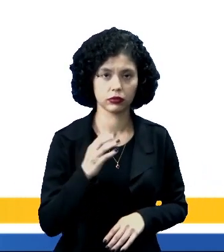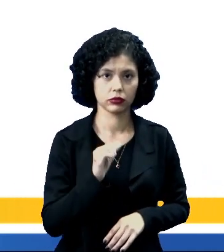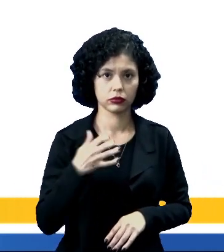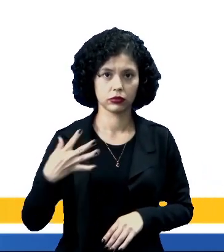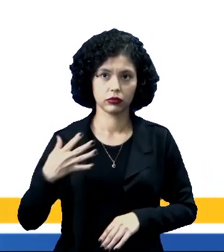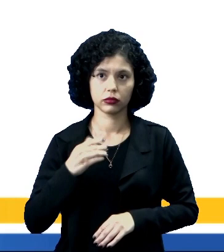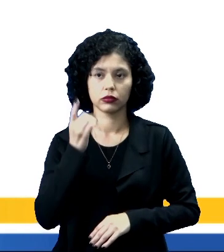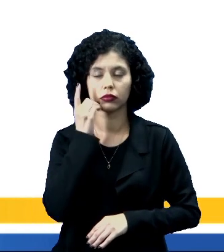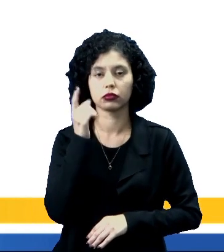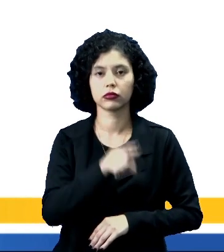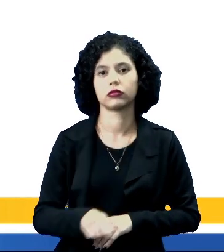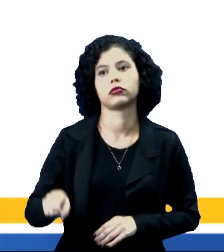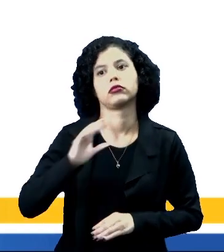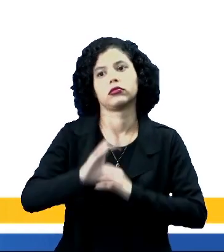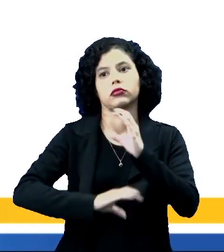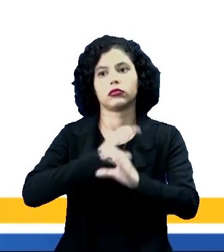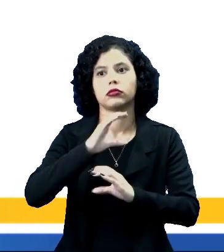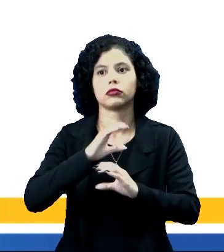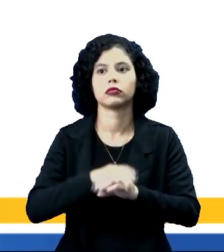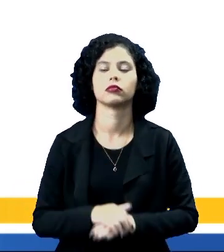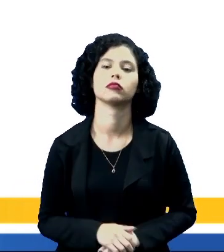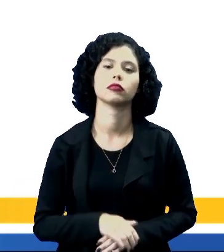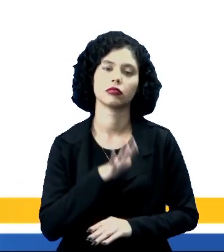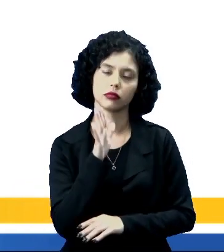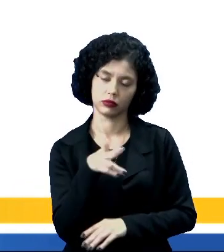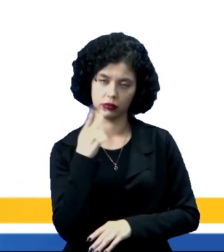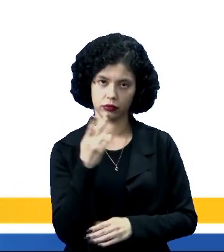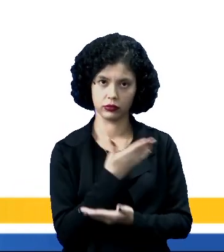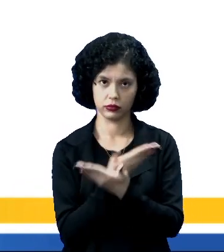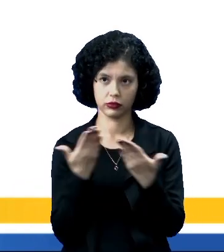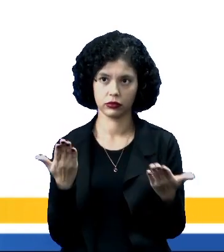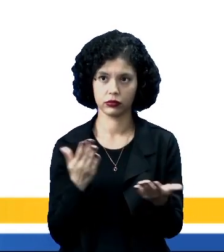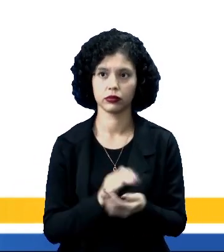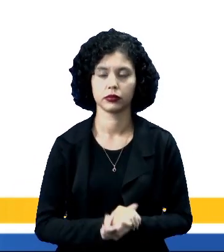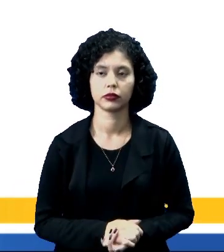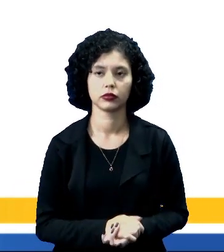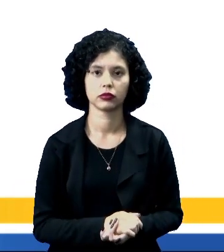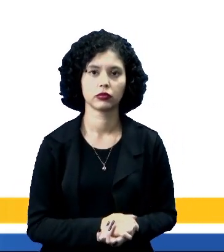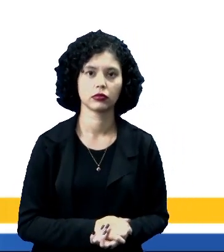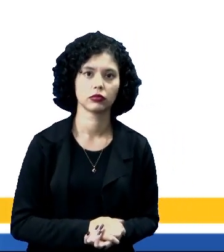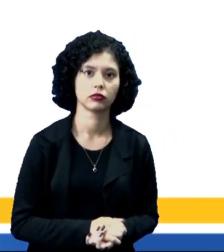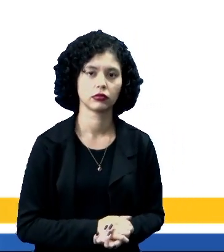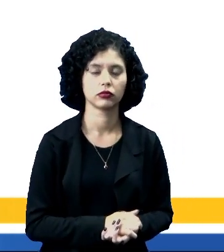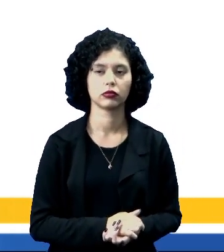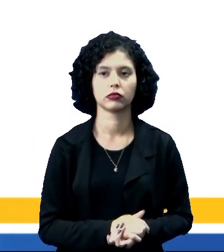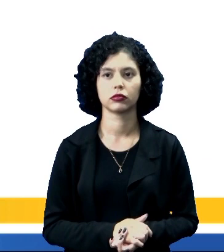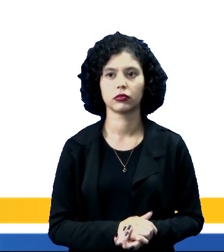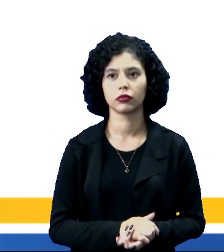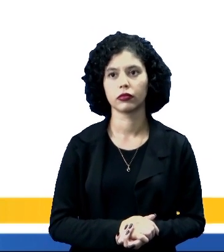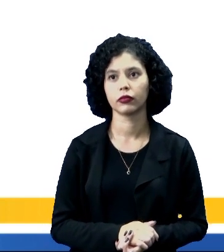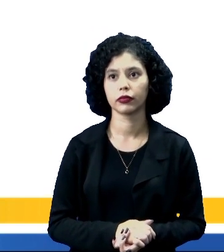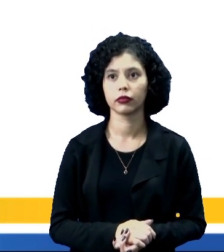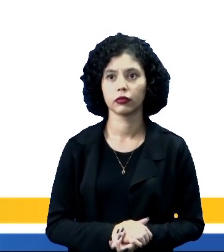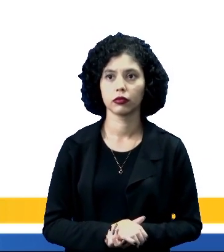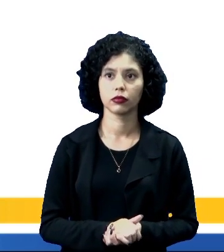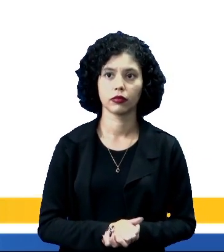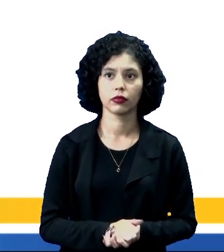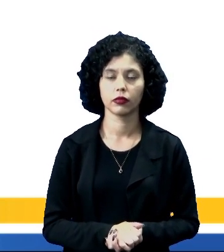14º dia do ciclo que é o momento inclusive que já foi dito para vocês considerado o momento mais fértil